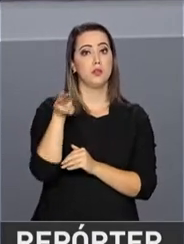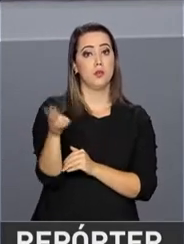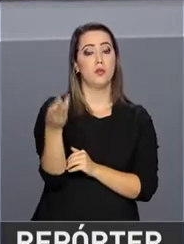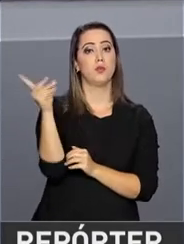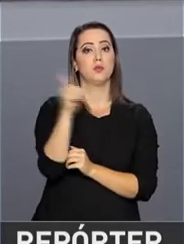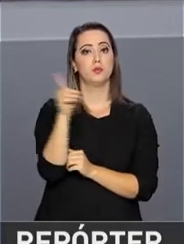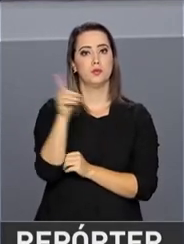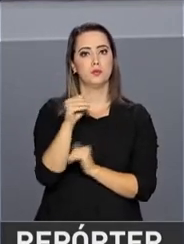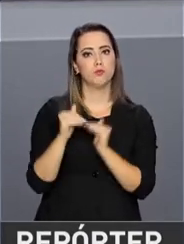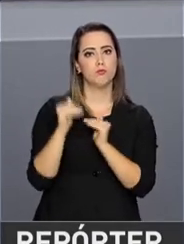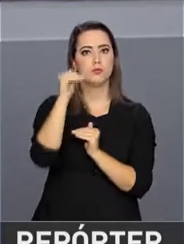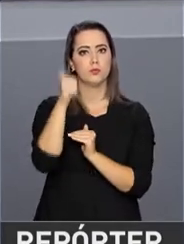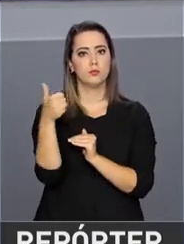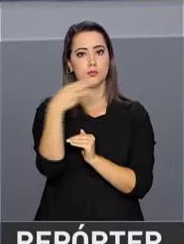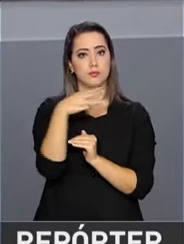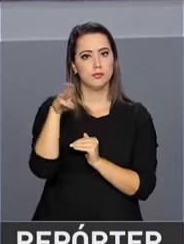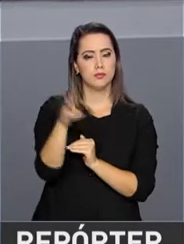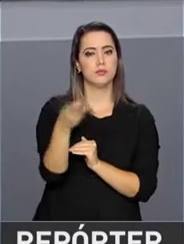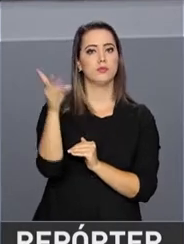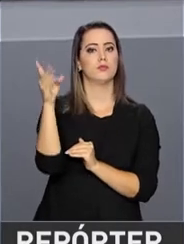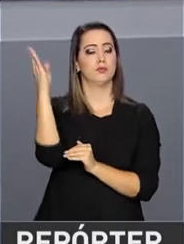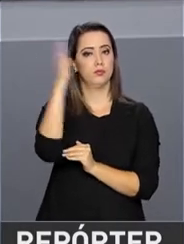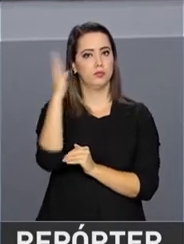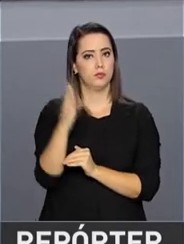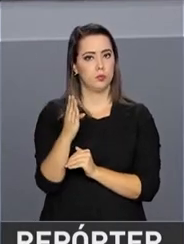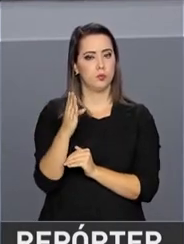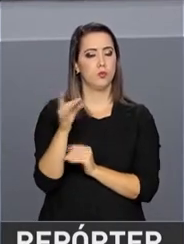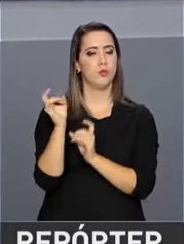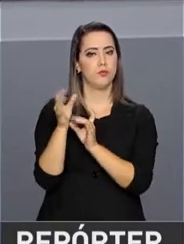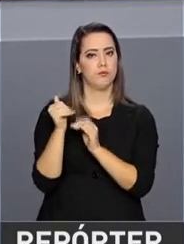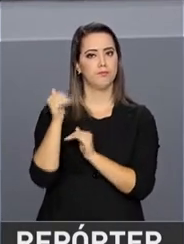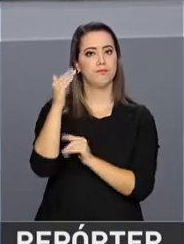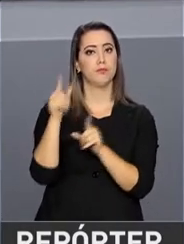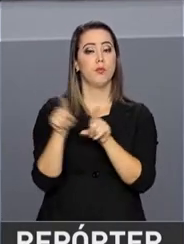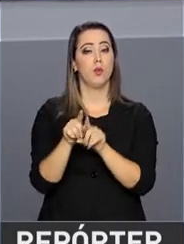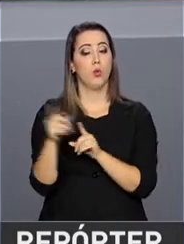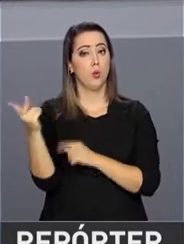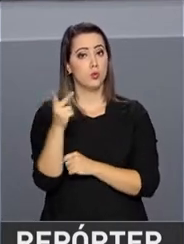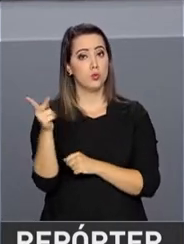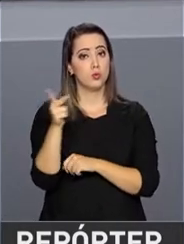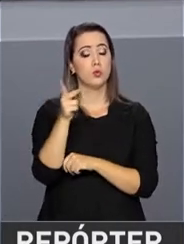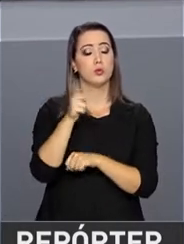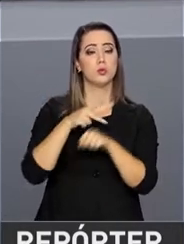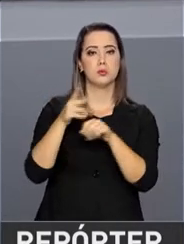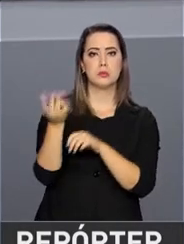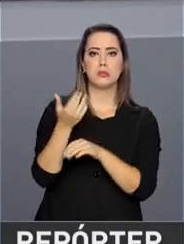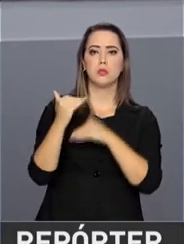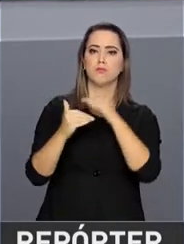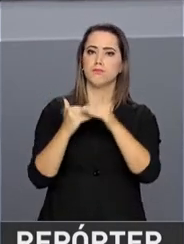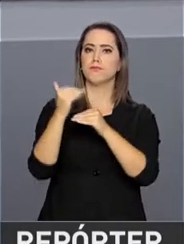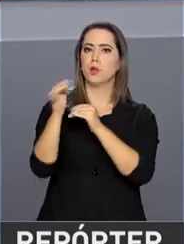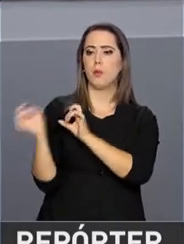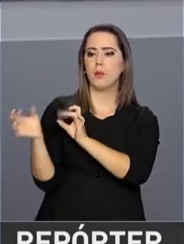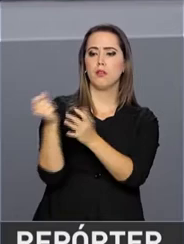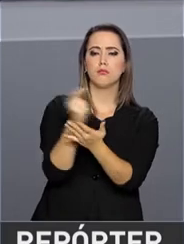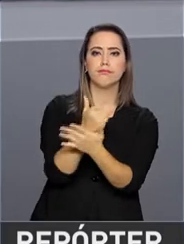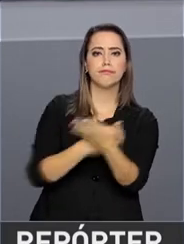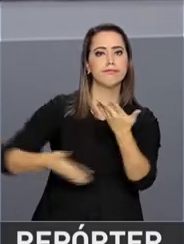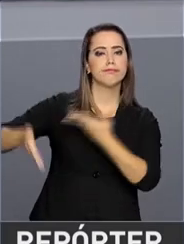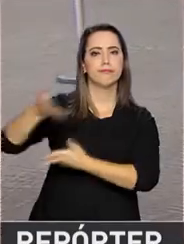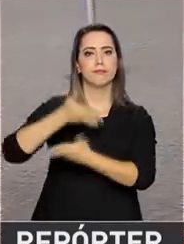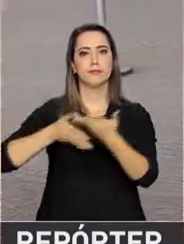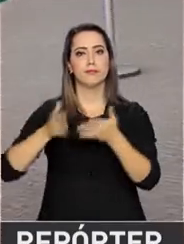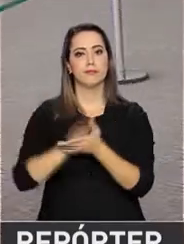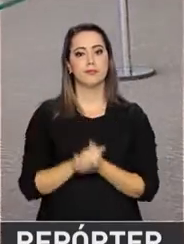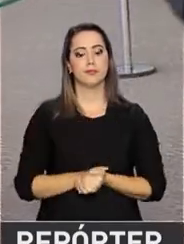com superávits de 13 milhões para o brasil ea intenção dos dois países é aumentar esse fluxo comercial